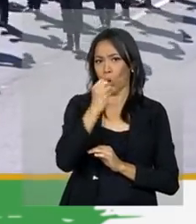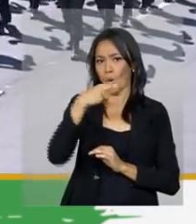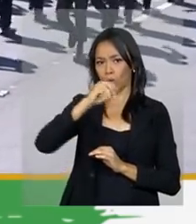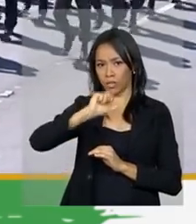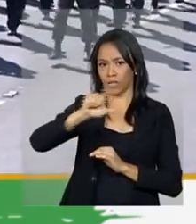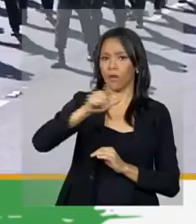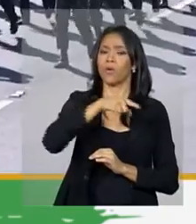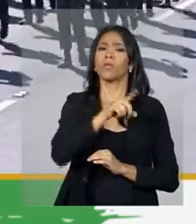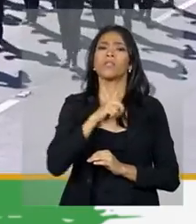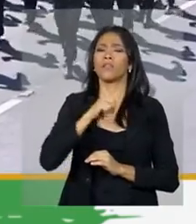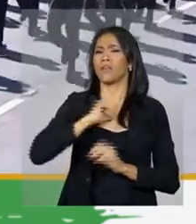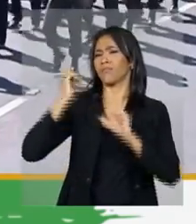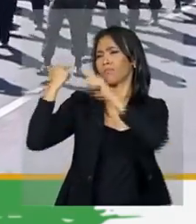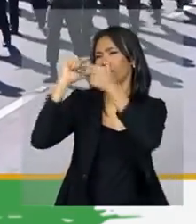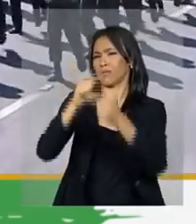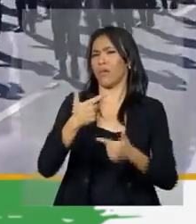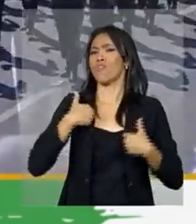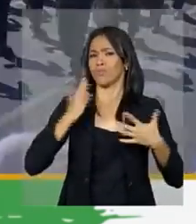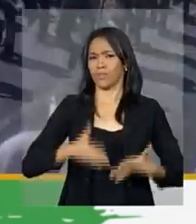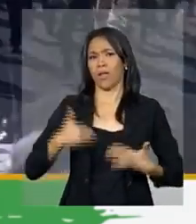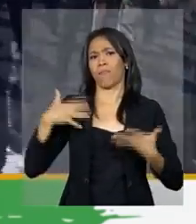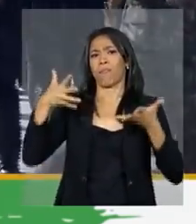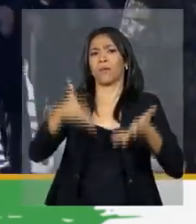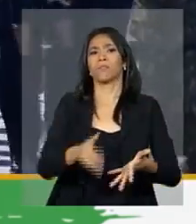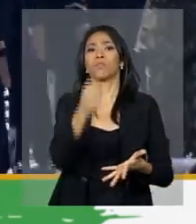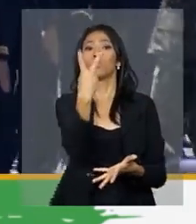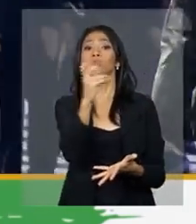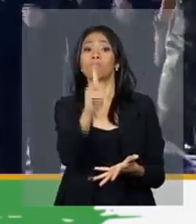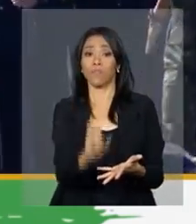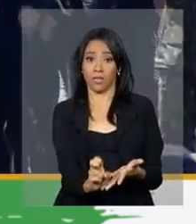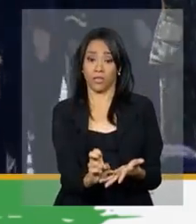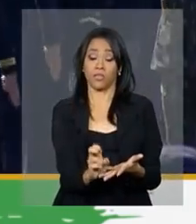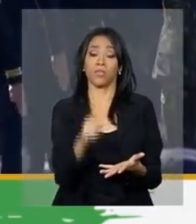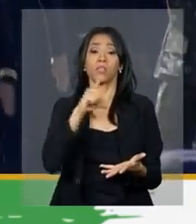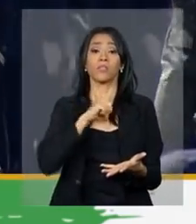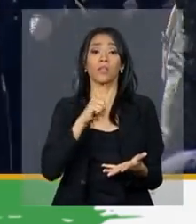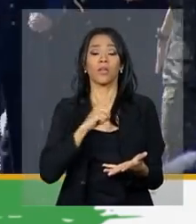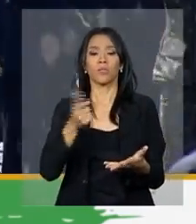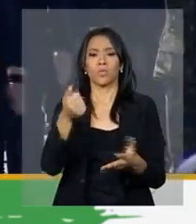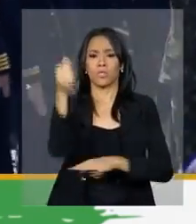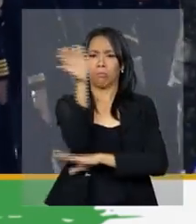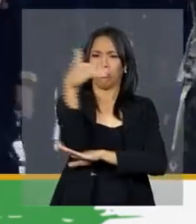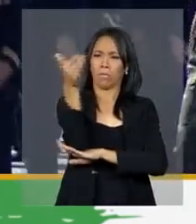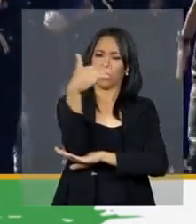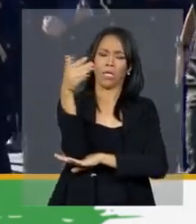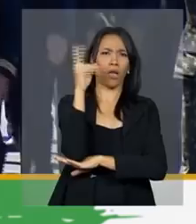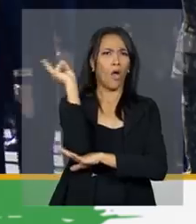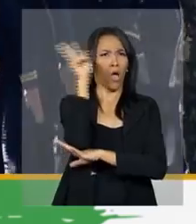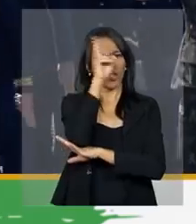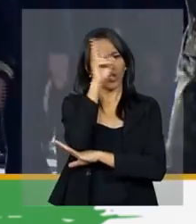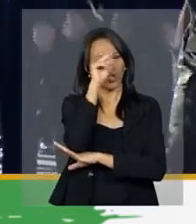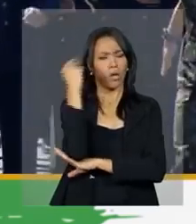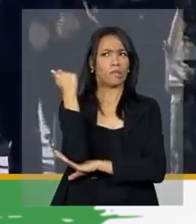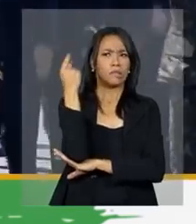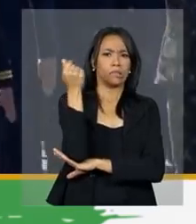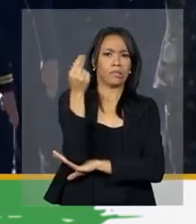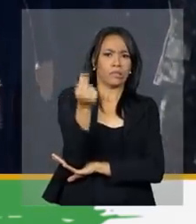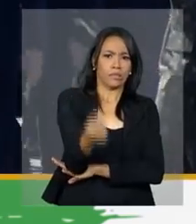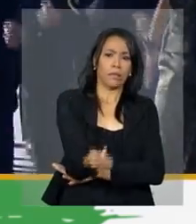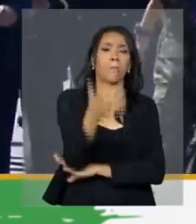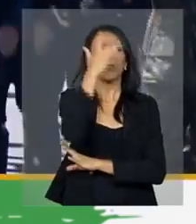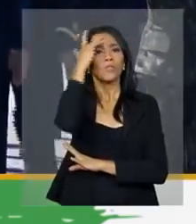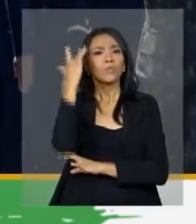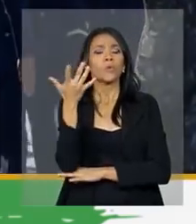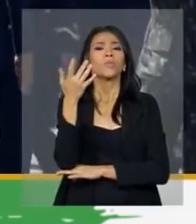Janeiro, e eu já desfilei lá duas vezes, nós temos a linha de bandeiras históricas conduzidas por cadetes